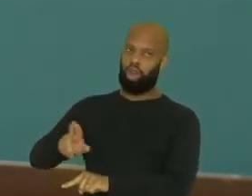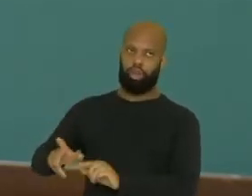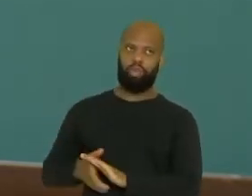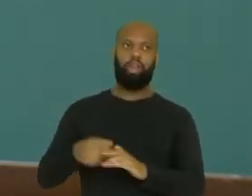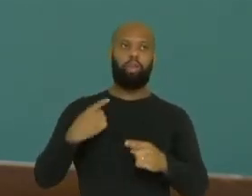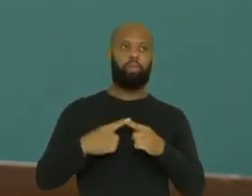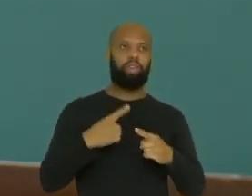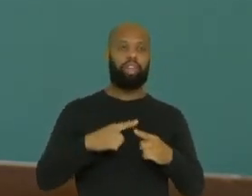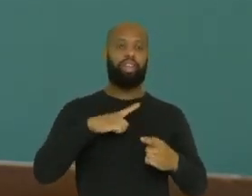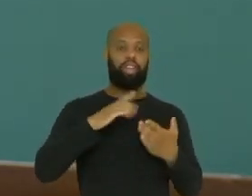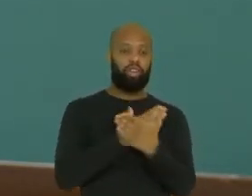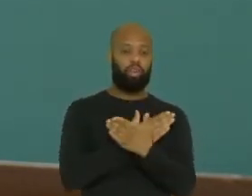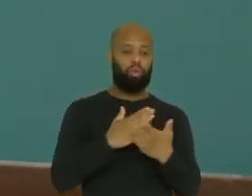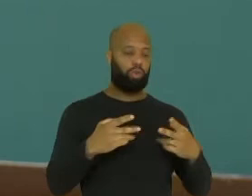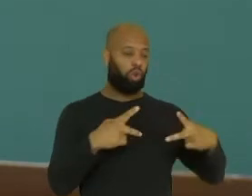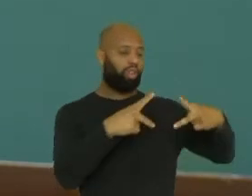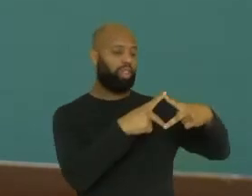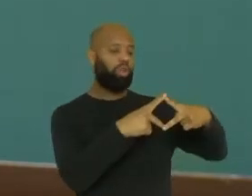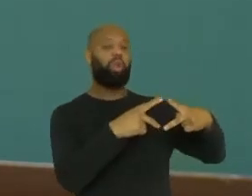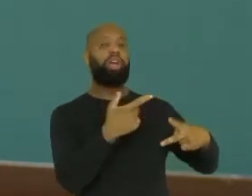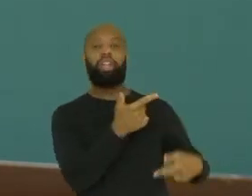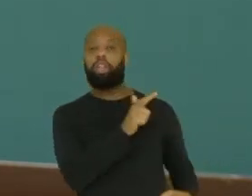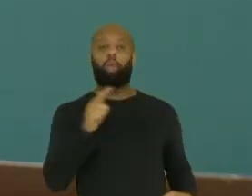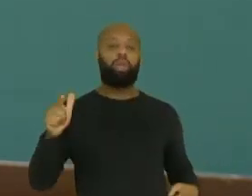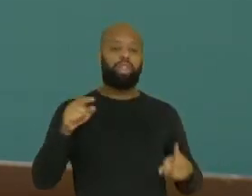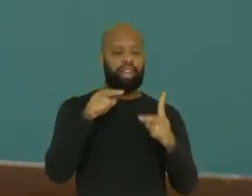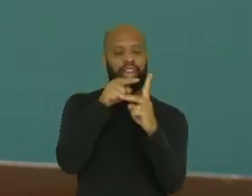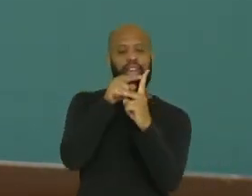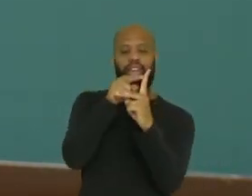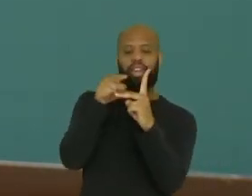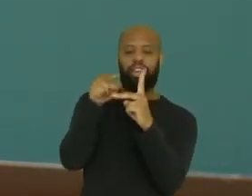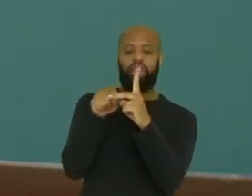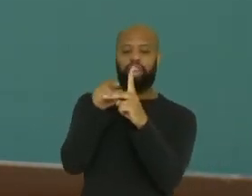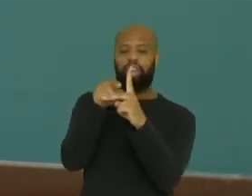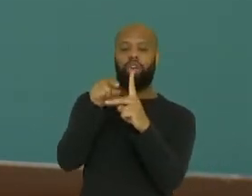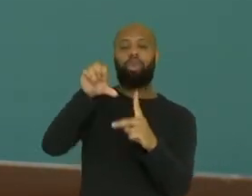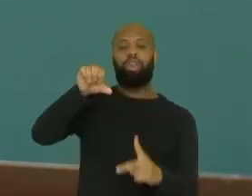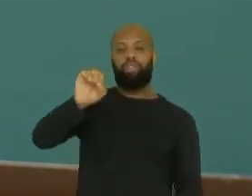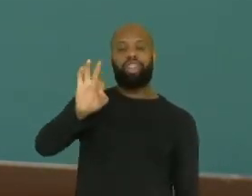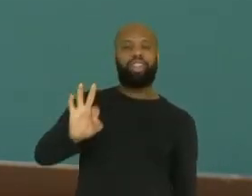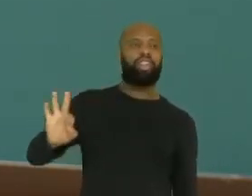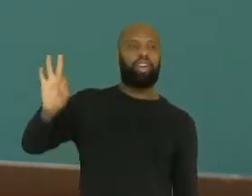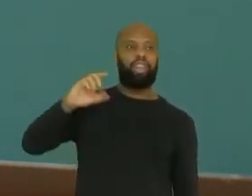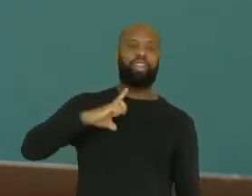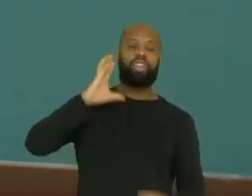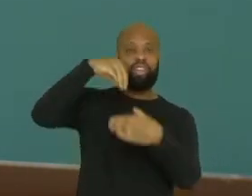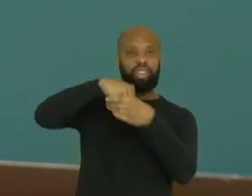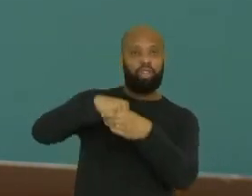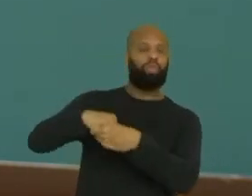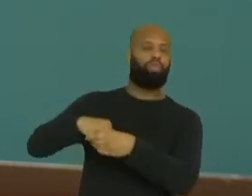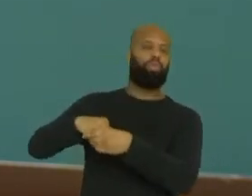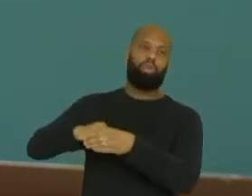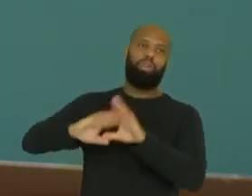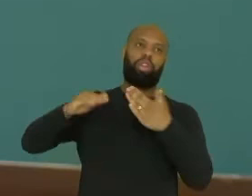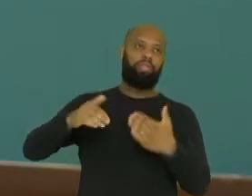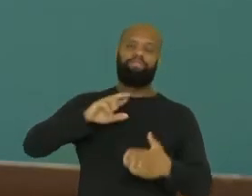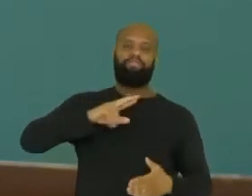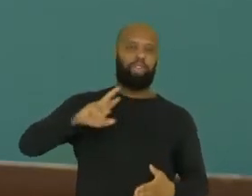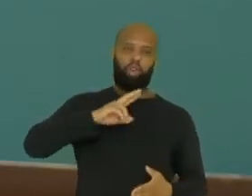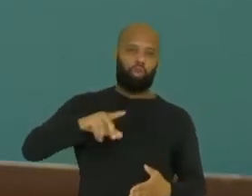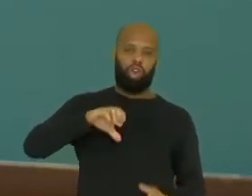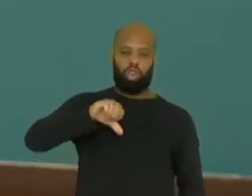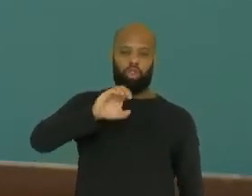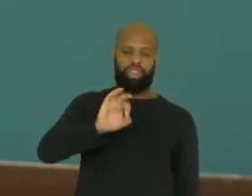dizer porque tem alguns losangos que não tem os ângulos retos dentro na na sua forma né não são